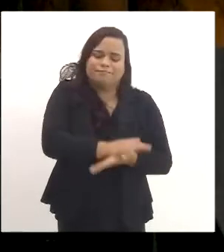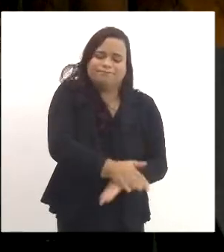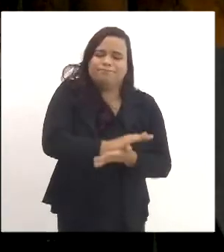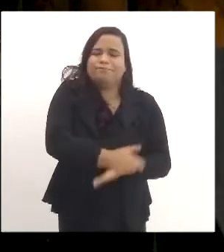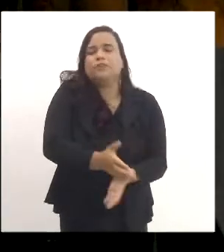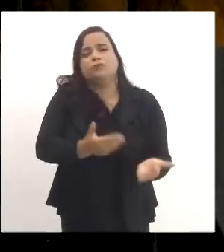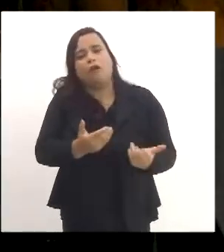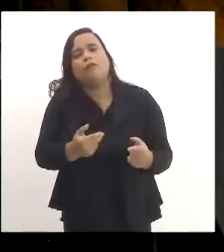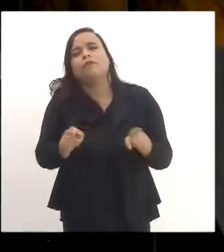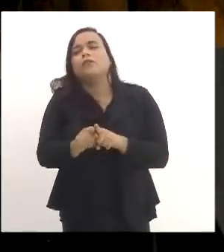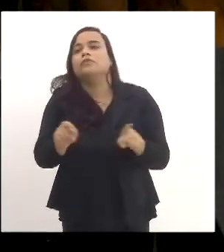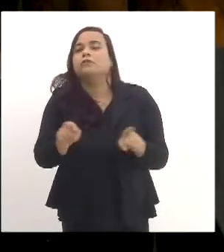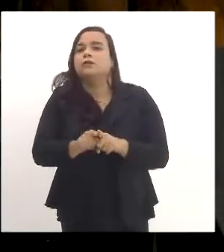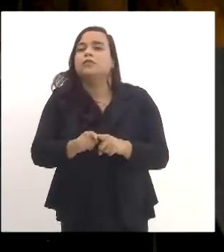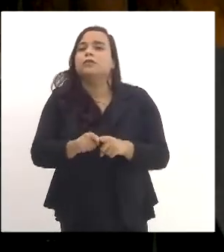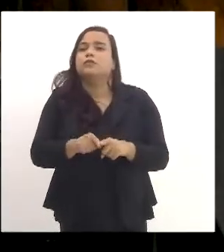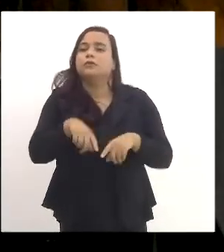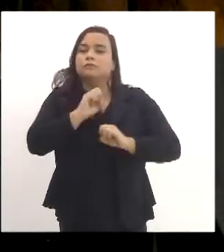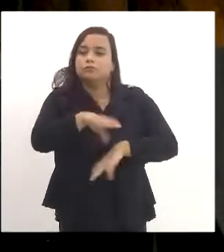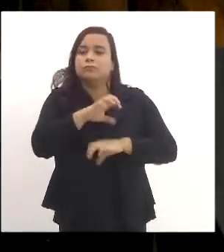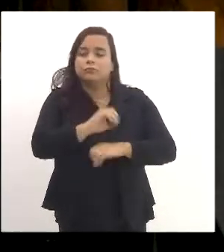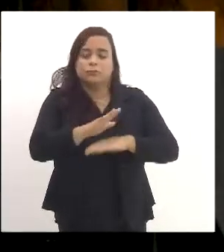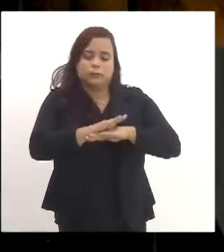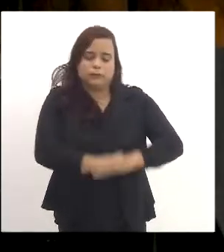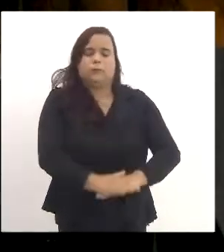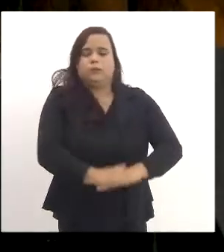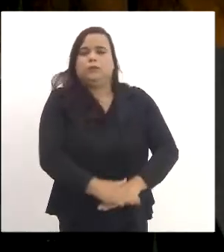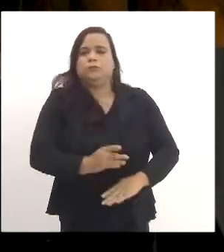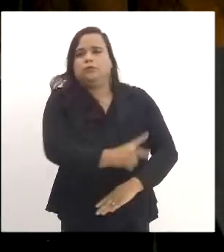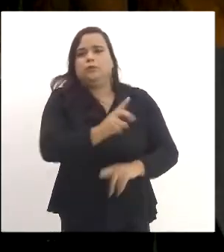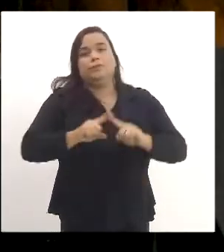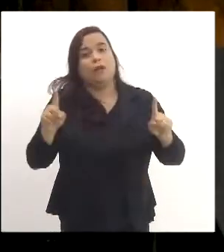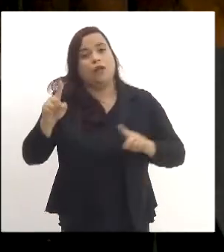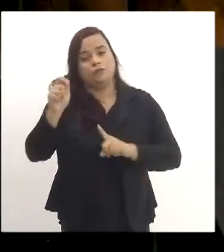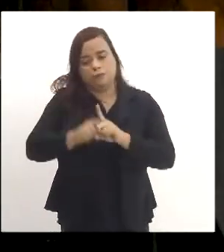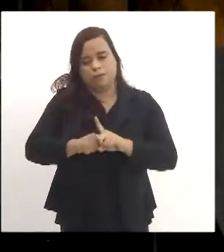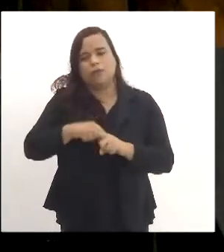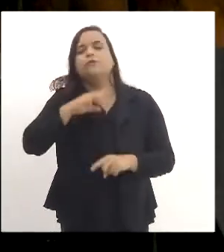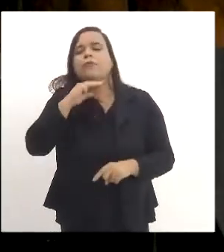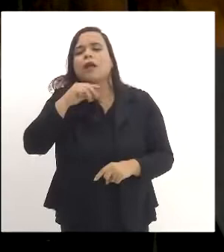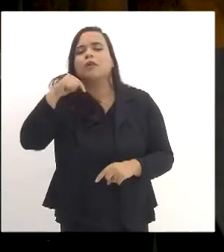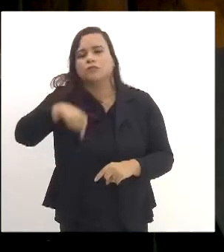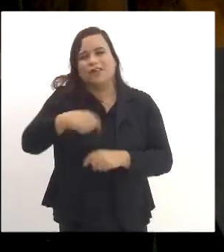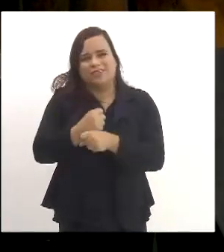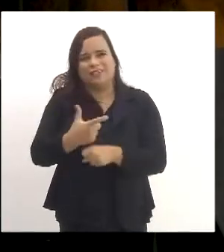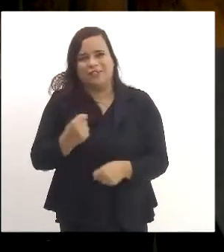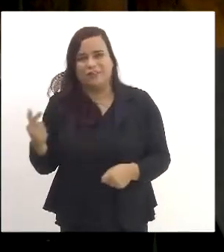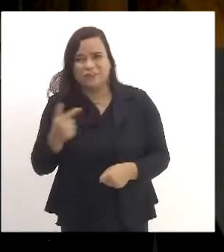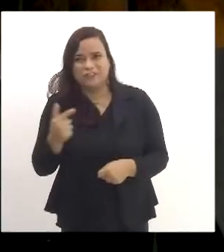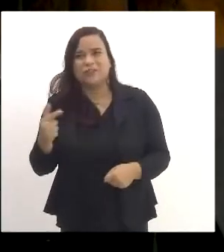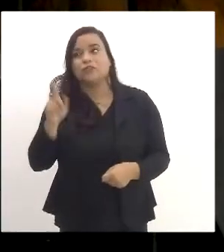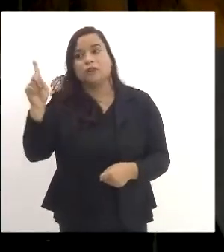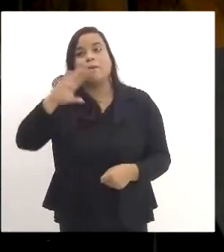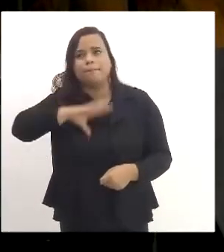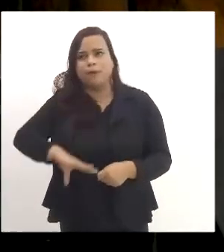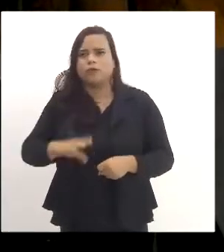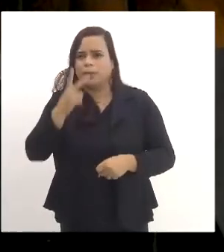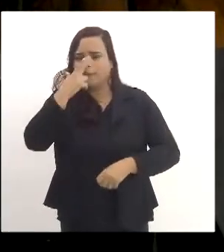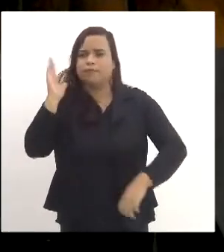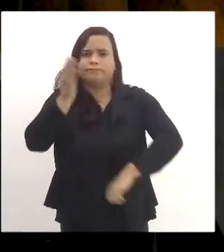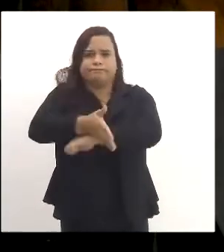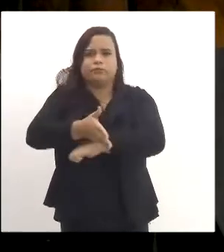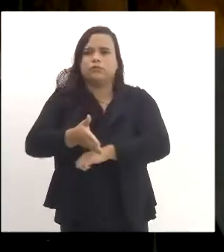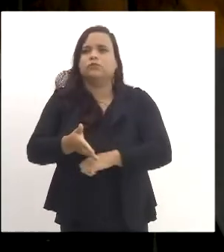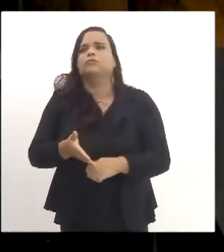e mantendo-a subeducada. Mas em março deste ano, no dia 24 de março, Portugal ultrapassou um